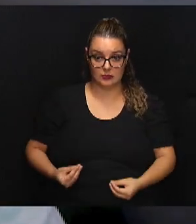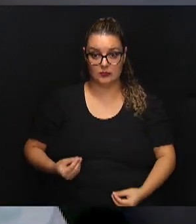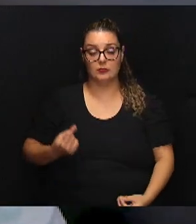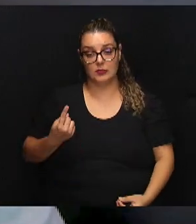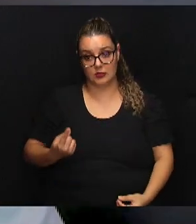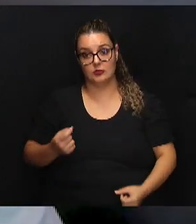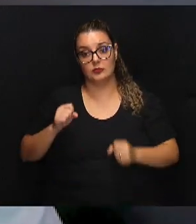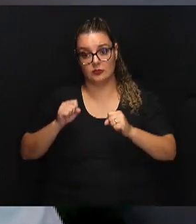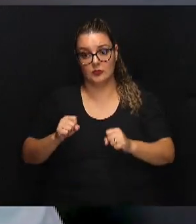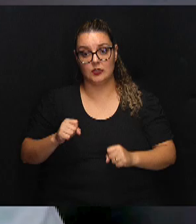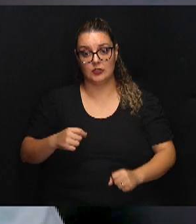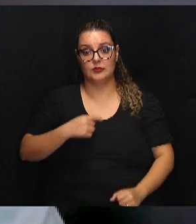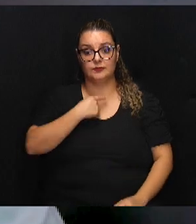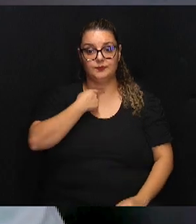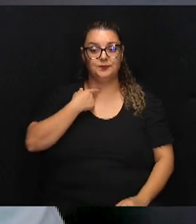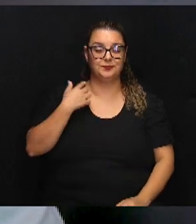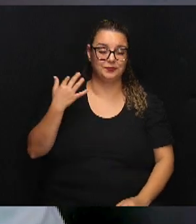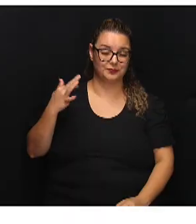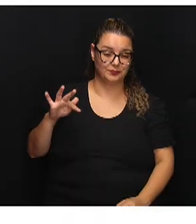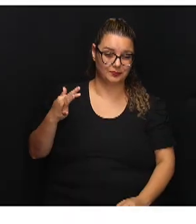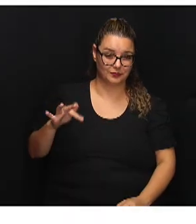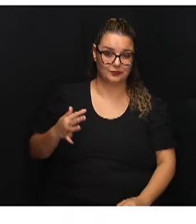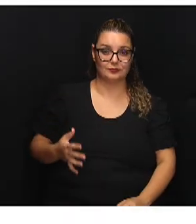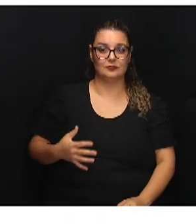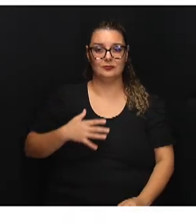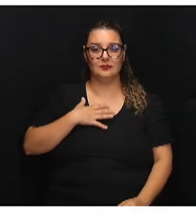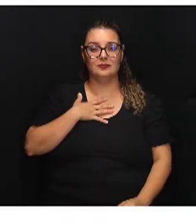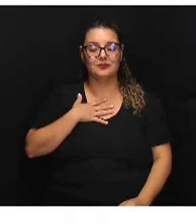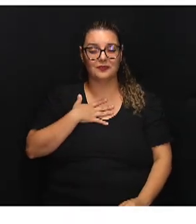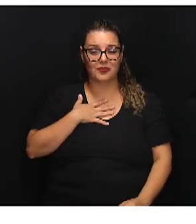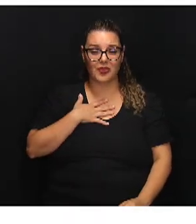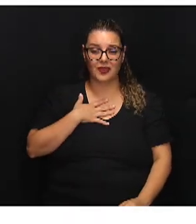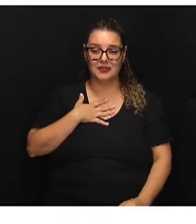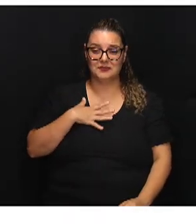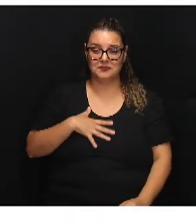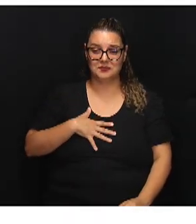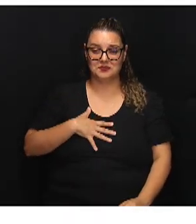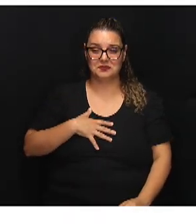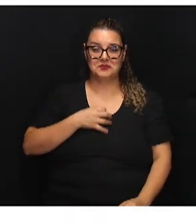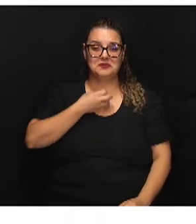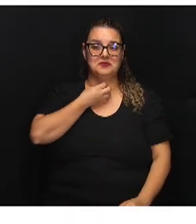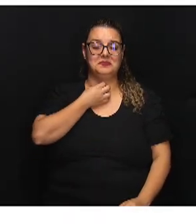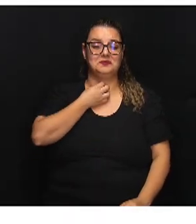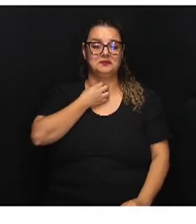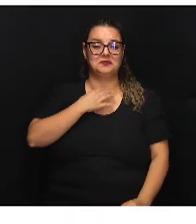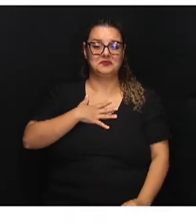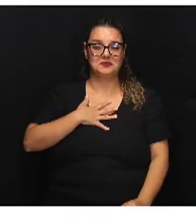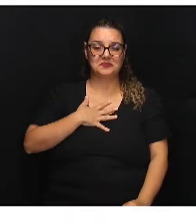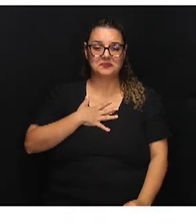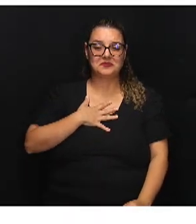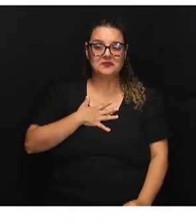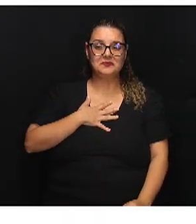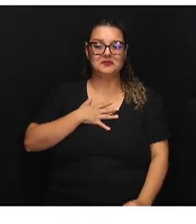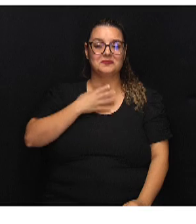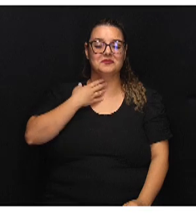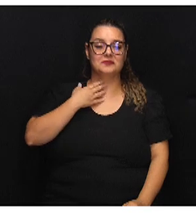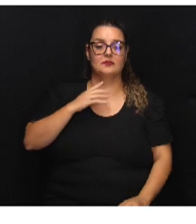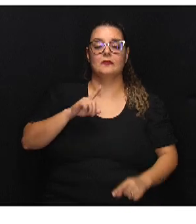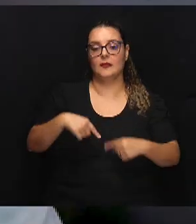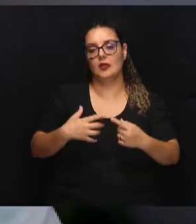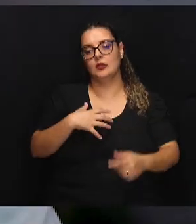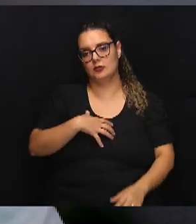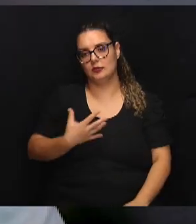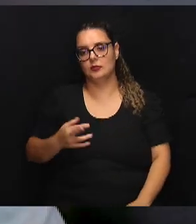pode causar é irritação, dor, sensação de bola na garganta, nessa região mais alta. Tem outros sintomas que o